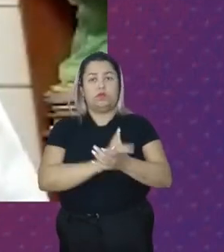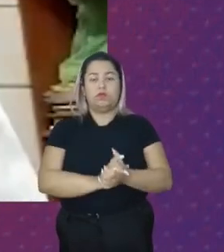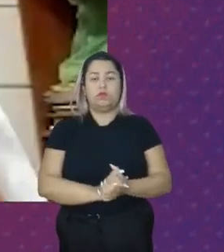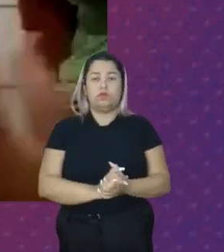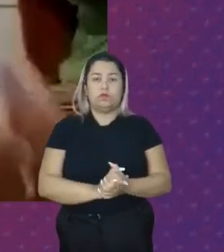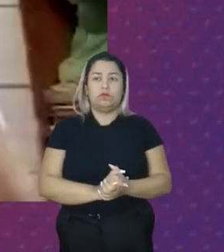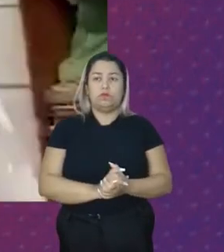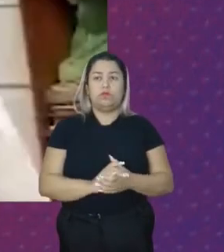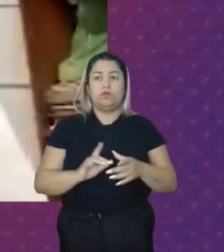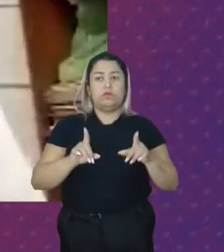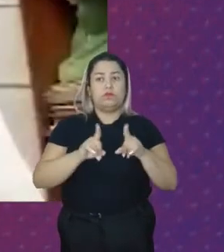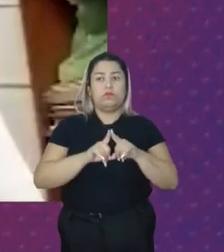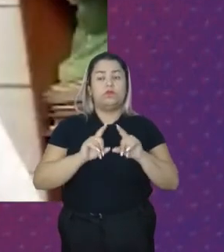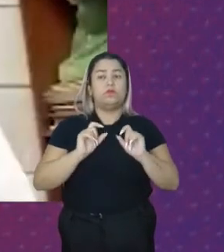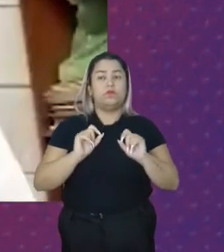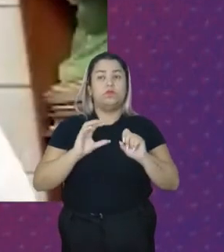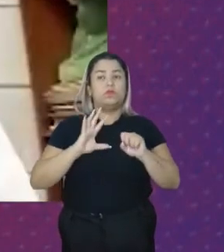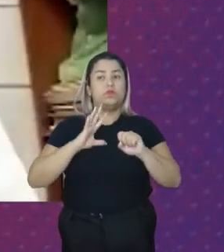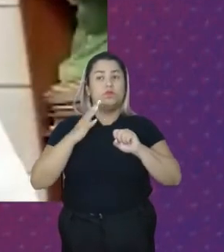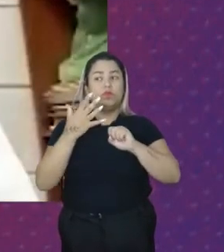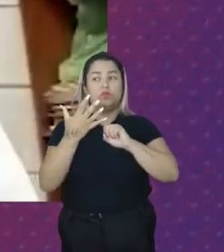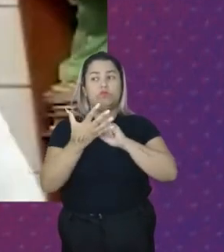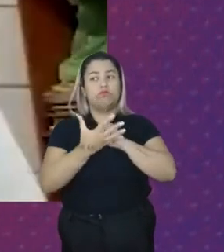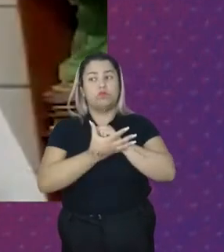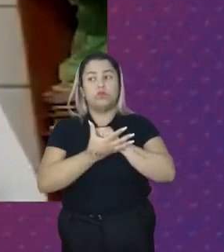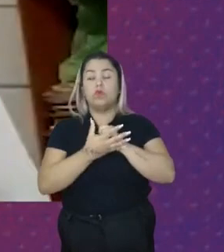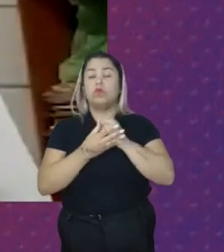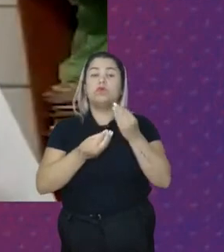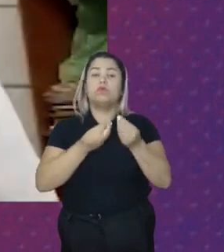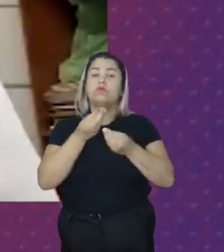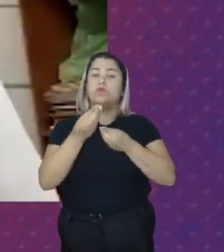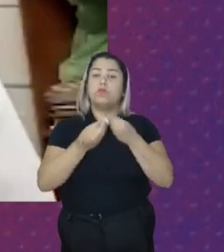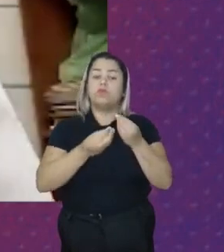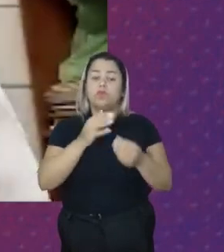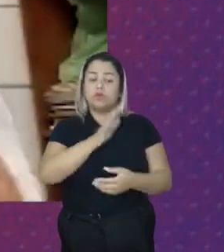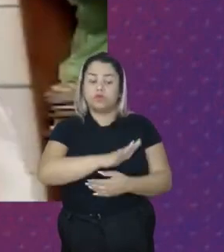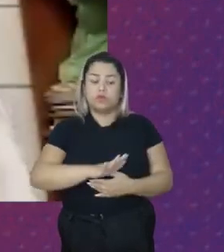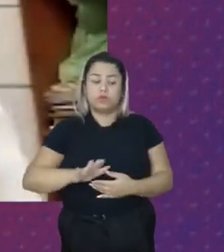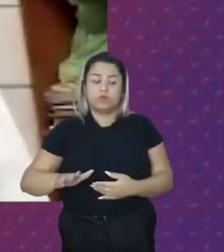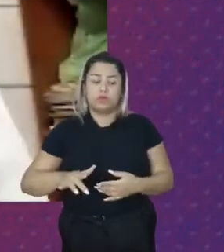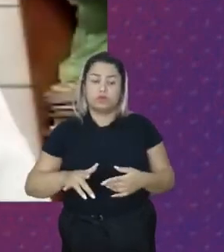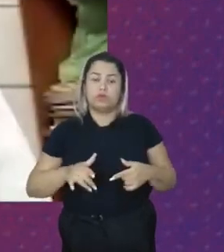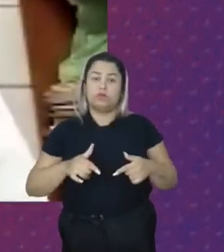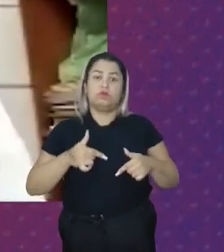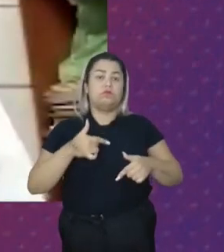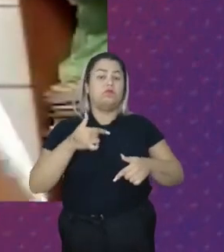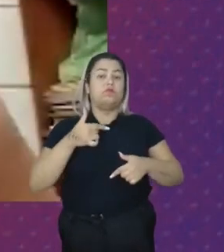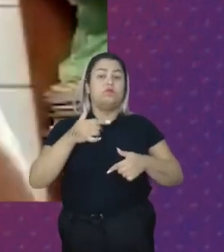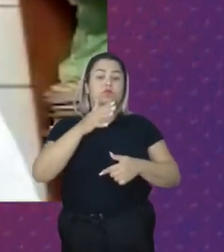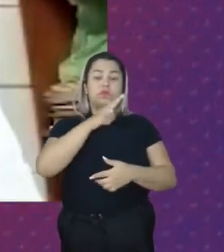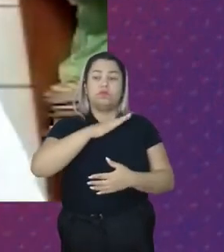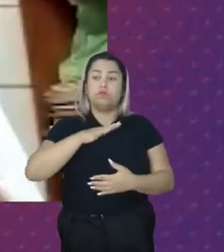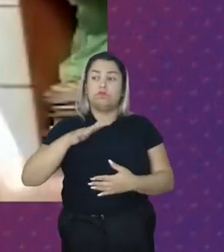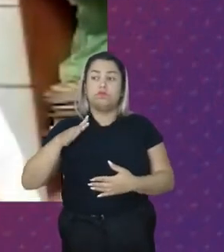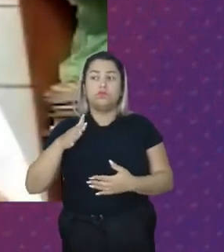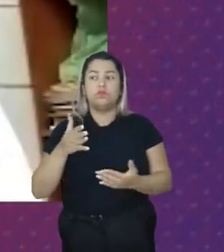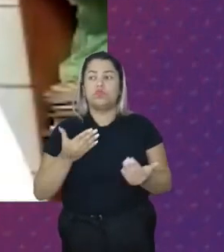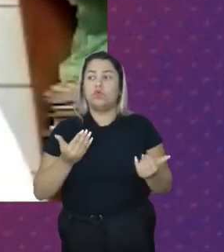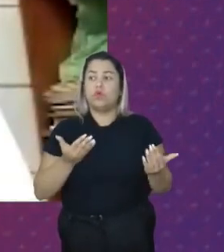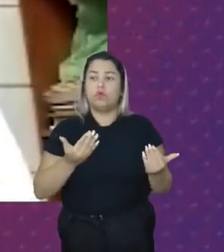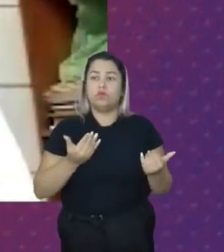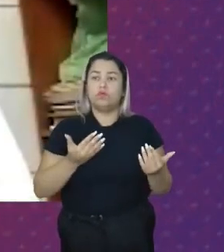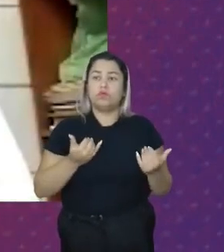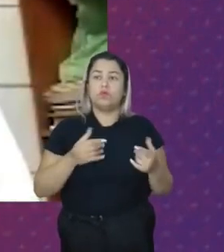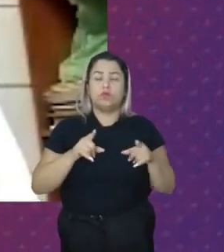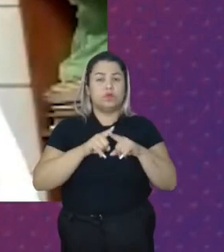Chamando Os órgãos Da pandemia Como é que está A situação Dessas crianças Desses adolescentes Será que elas estão Sendo